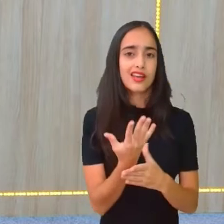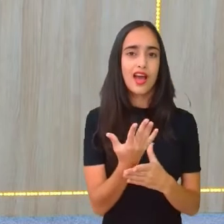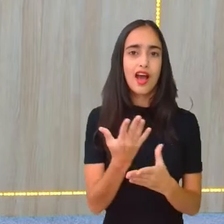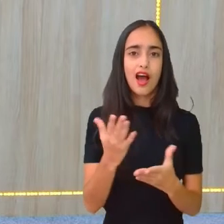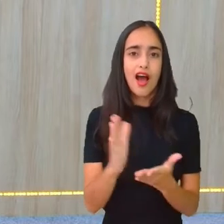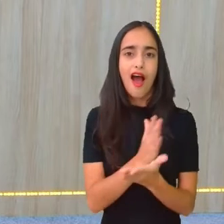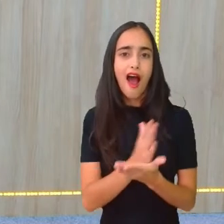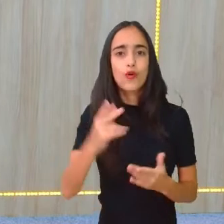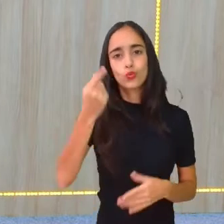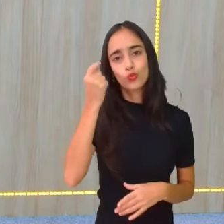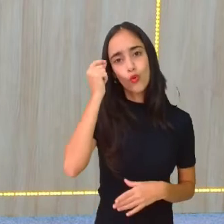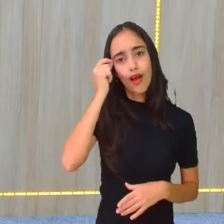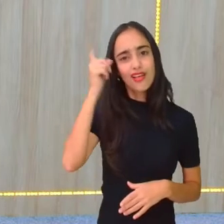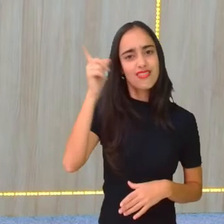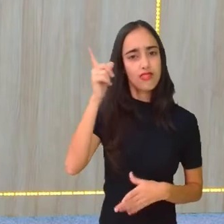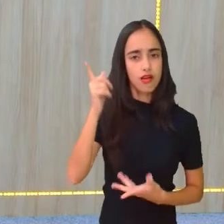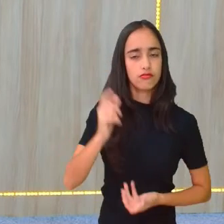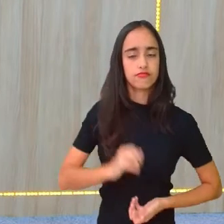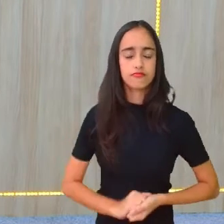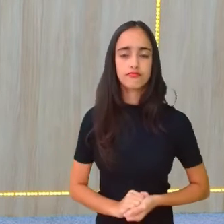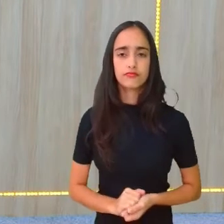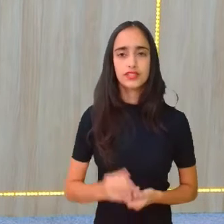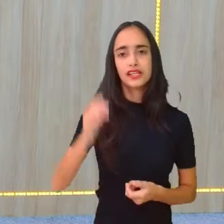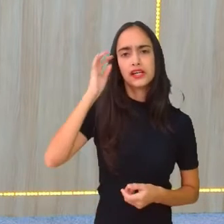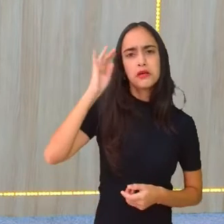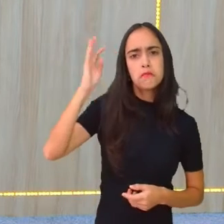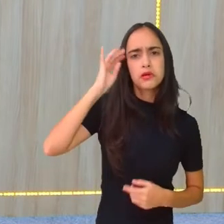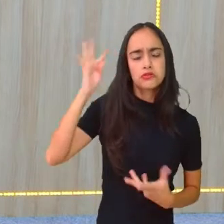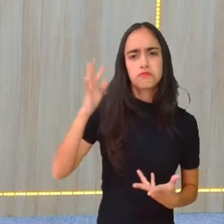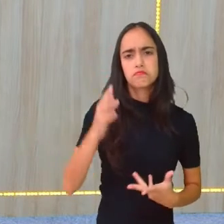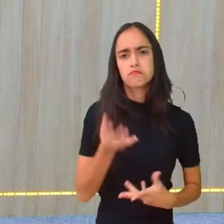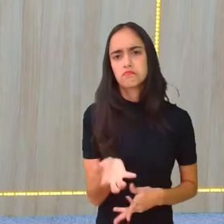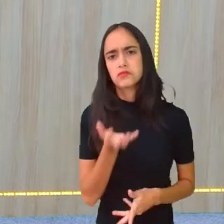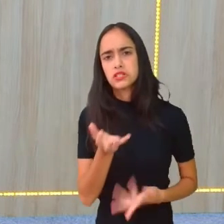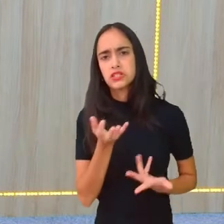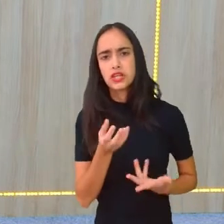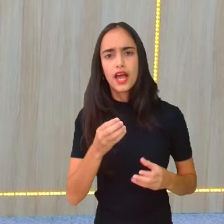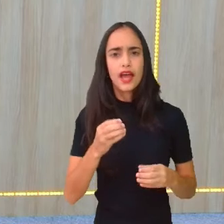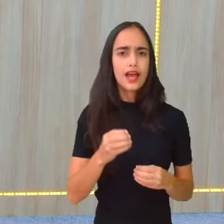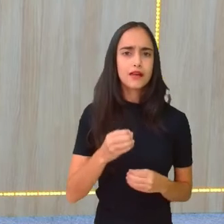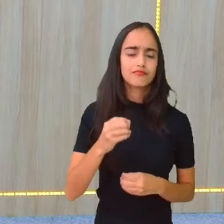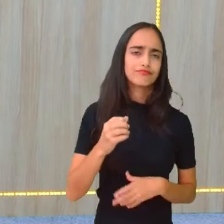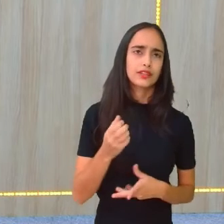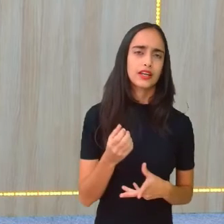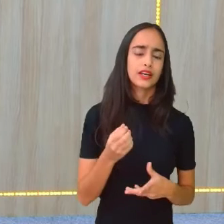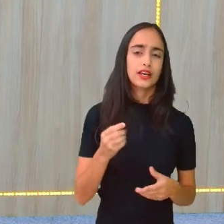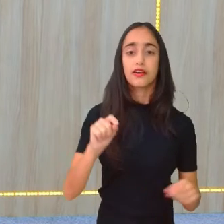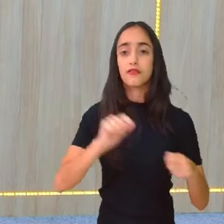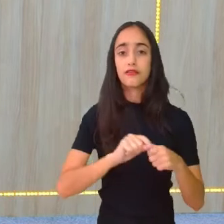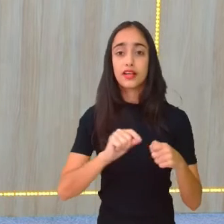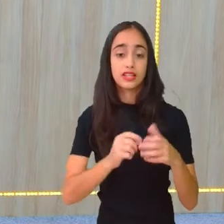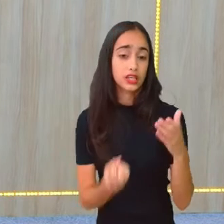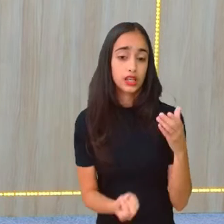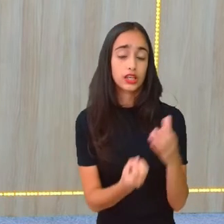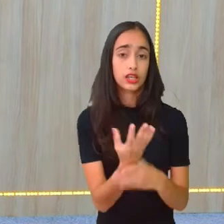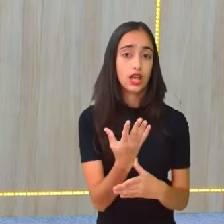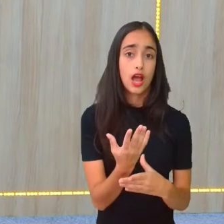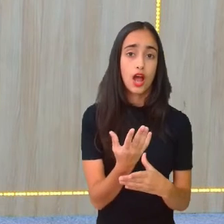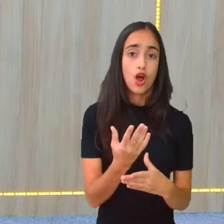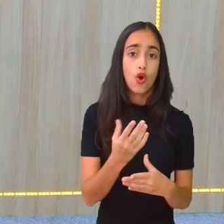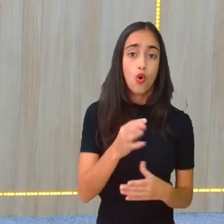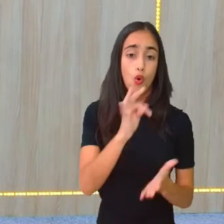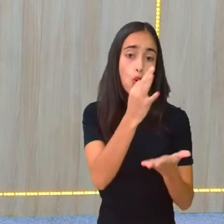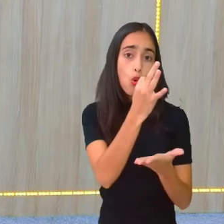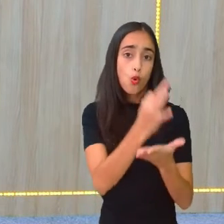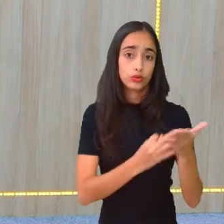preciso criar um texto acadêmico, tá certo? Sobre, deixa eu pensar,